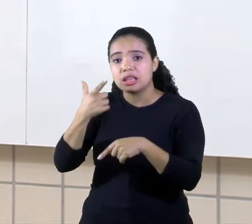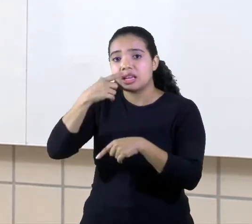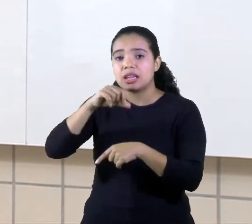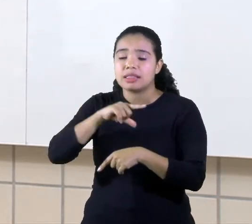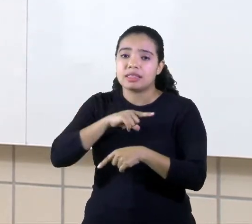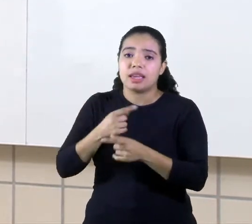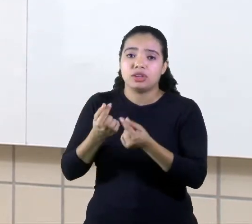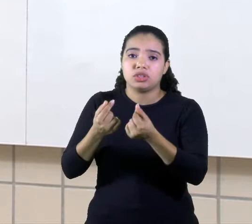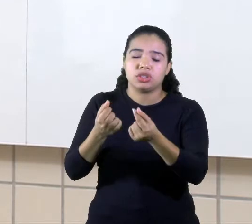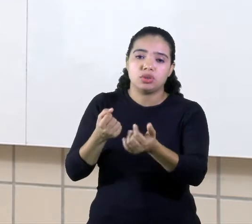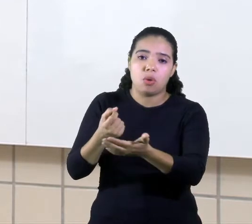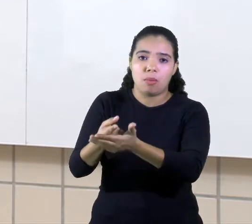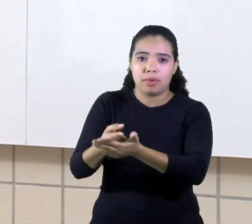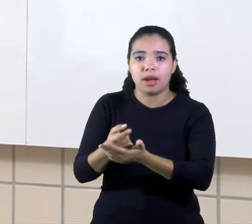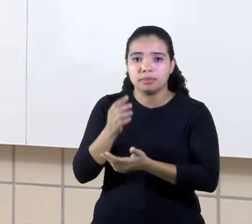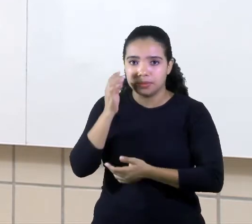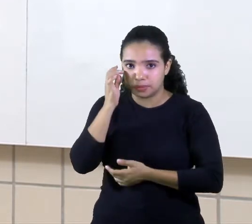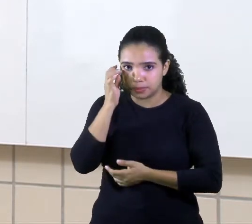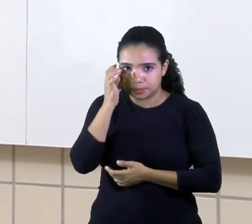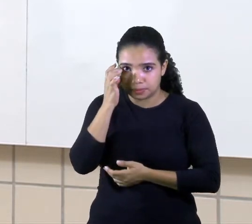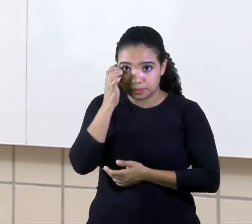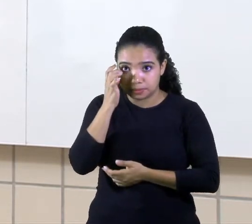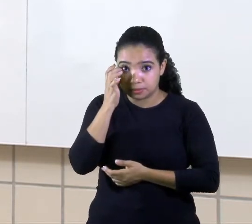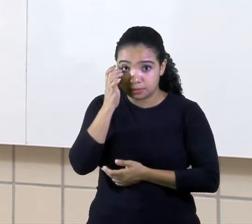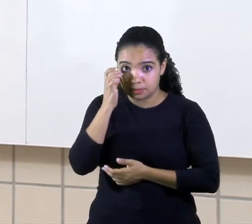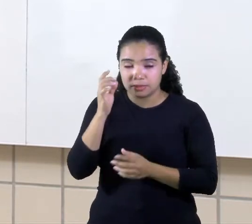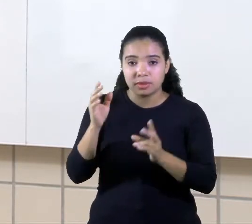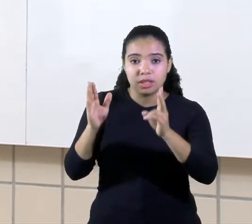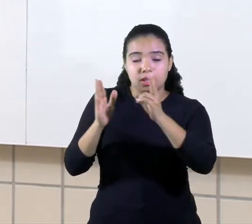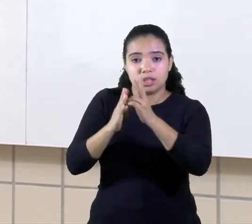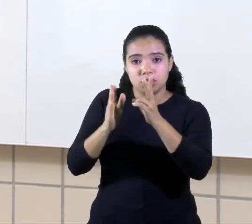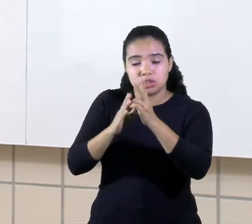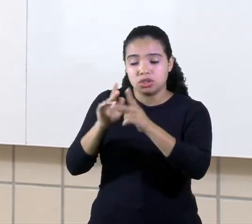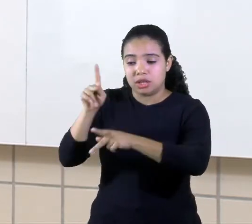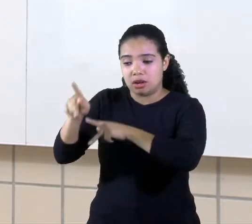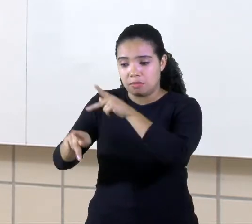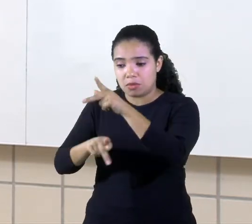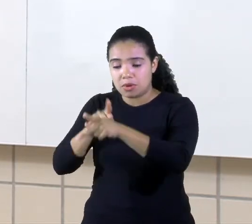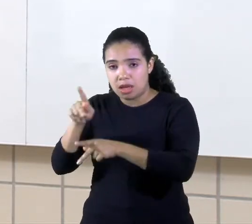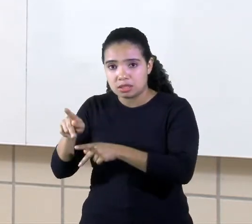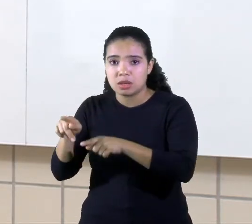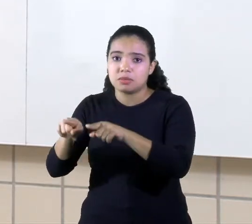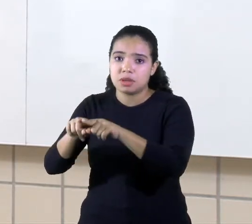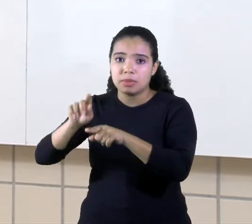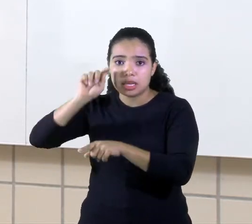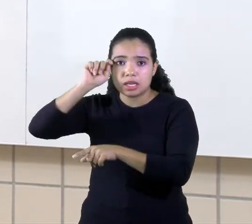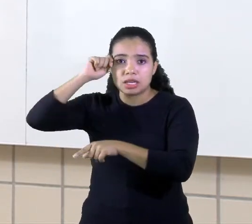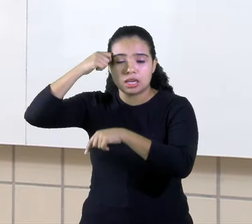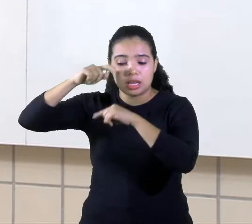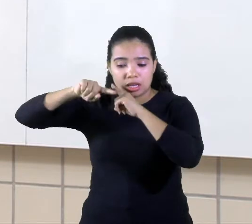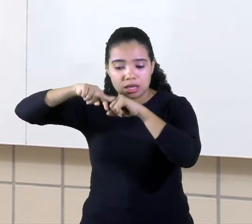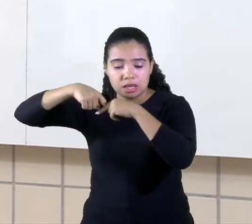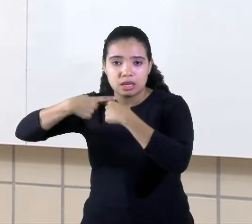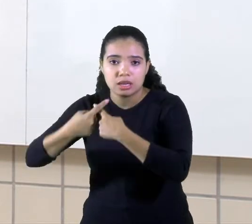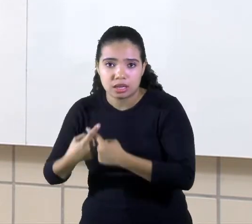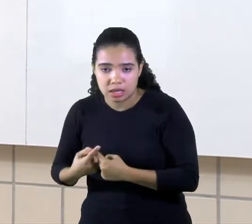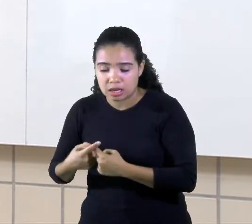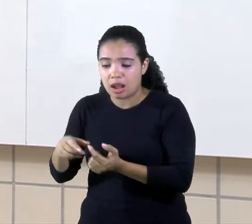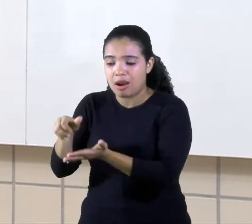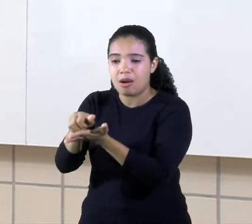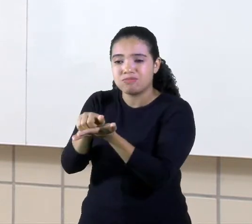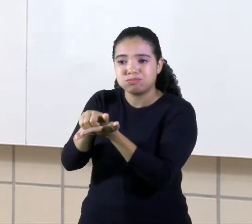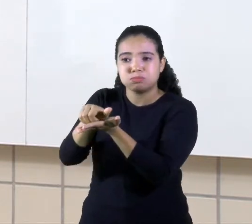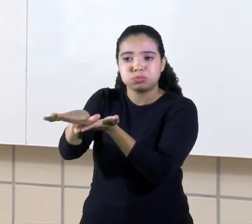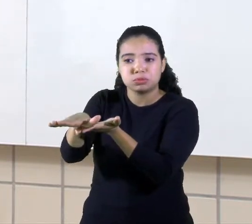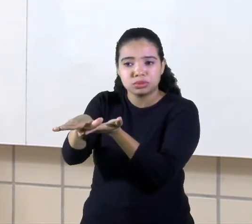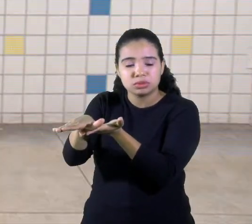para comprar. Indígenas, a população negra, quilombola e indígenas foram expulsos das